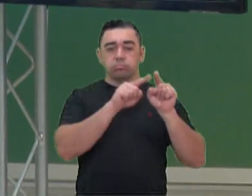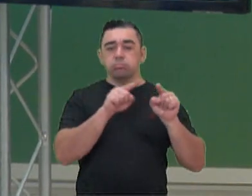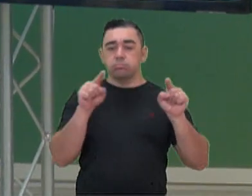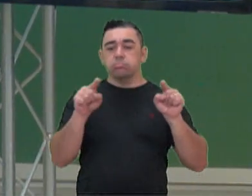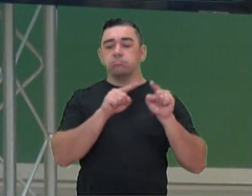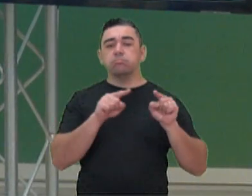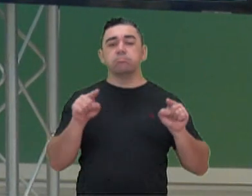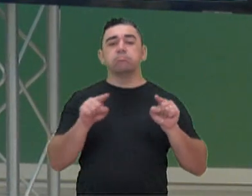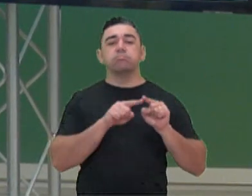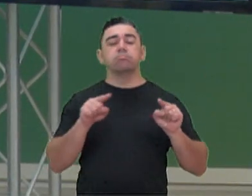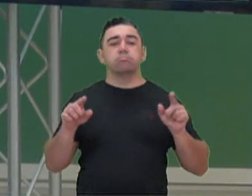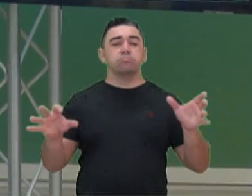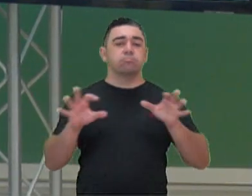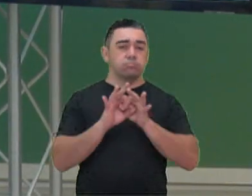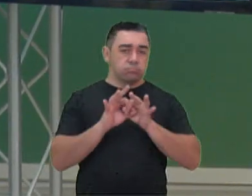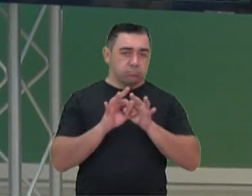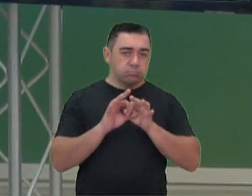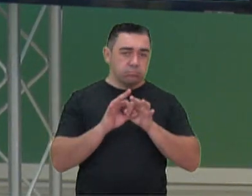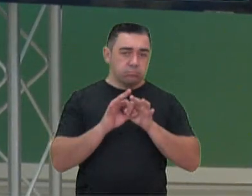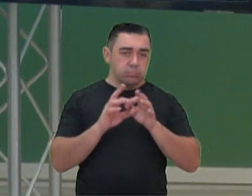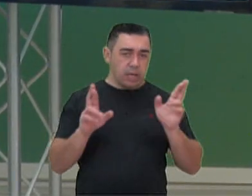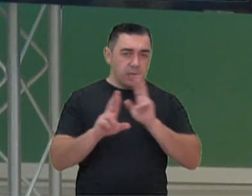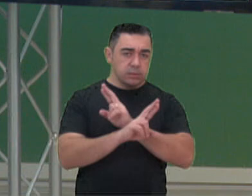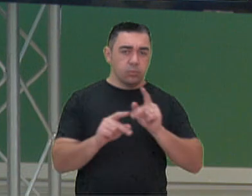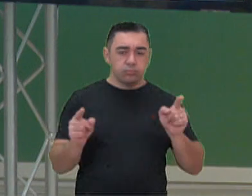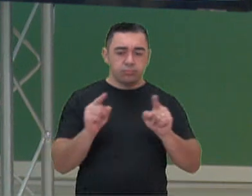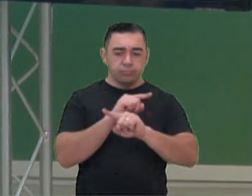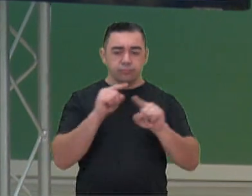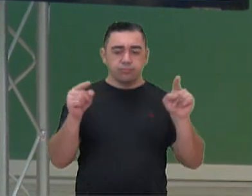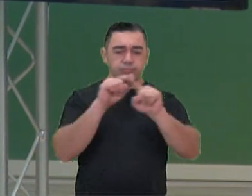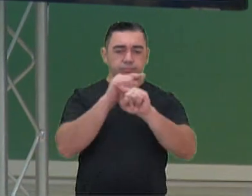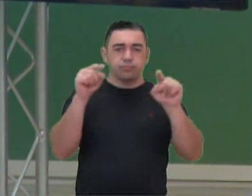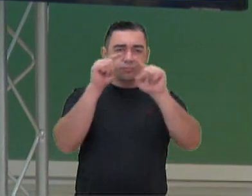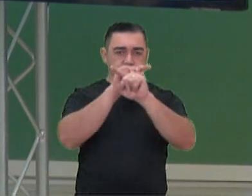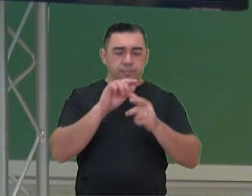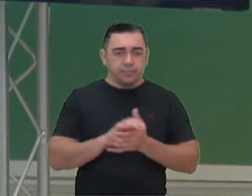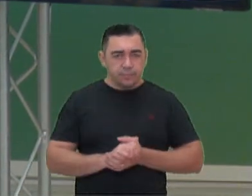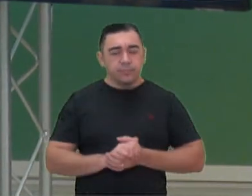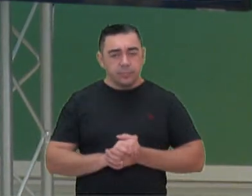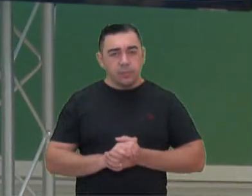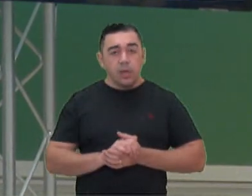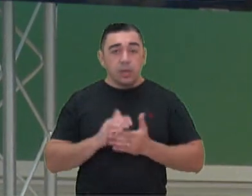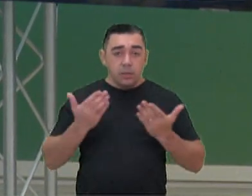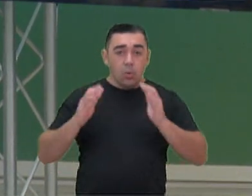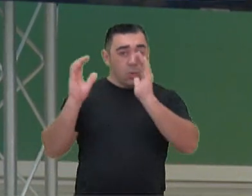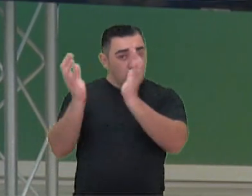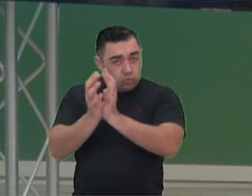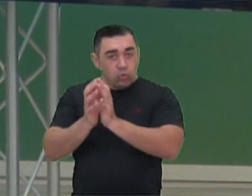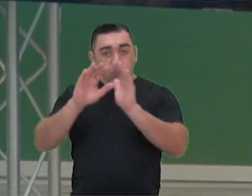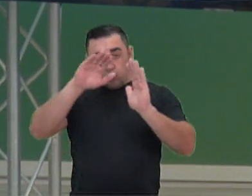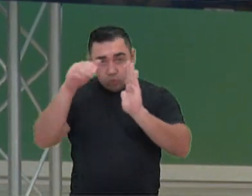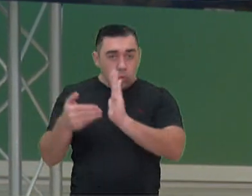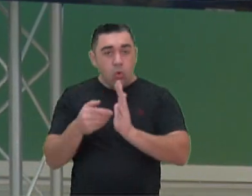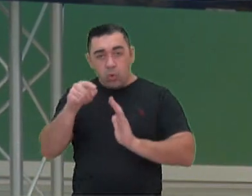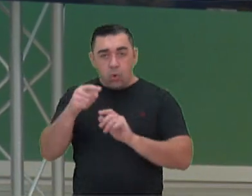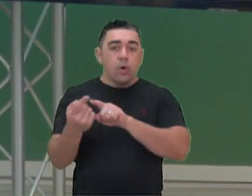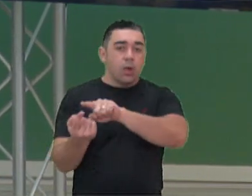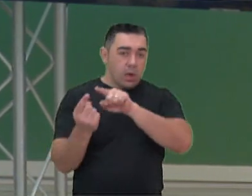com os elementos do conjunto A. Então, o contradomínio é igual à imagem. Então, ela é uma função sobrejetora.